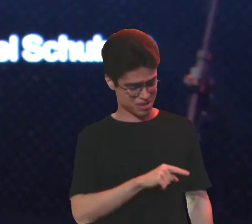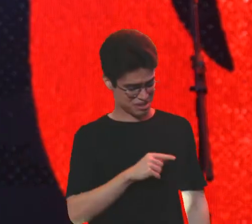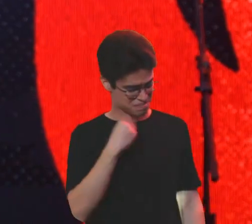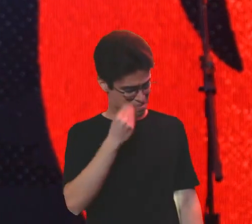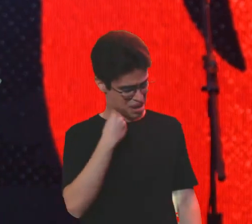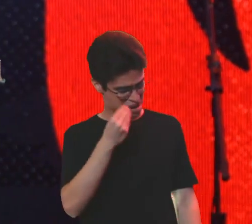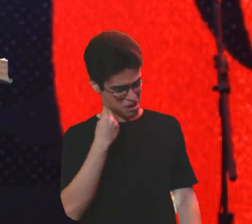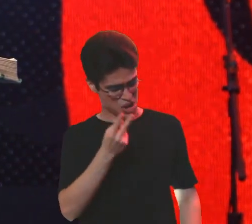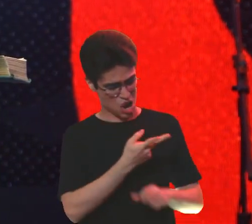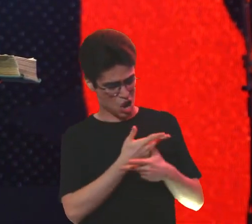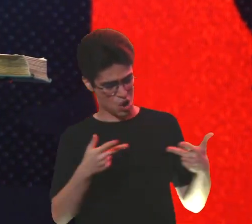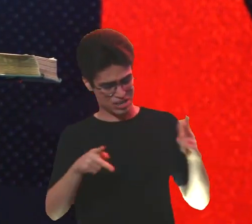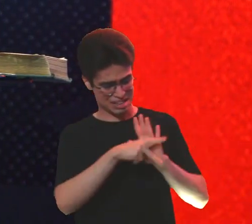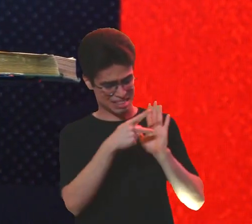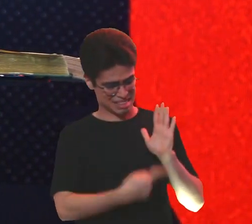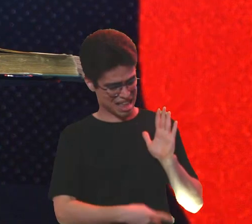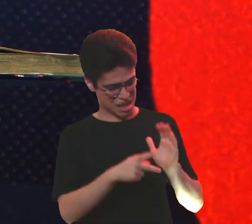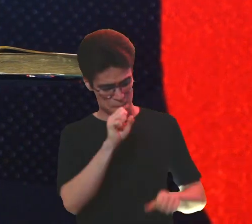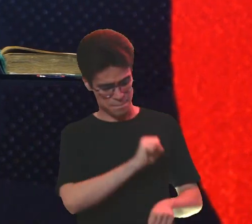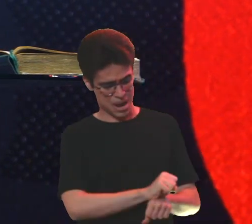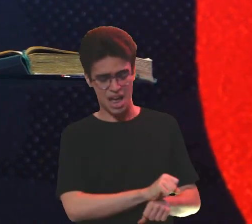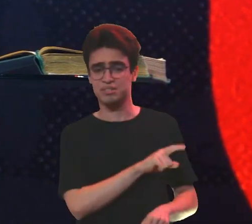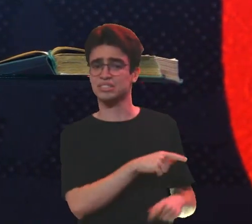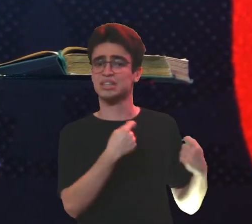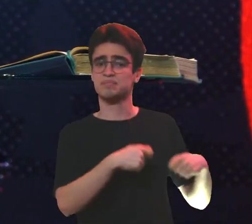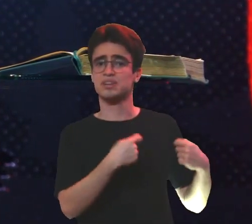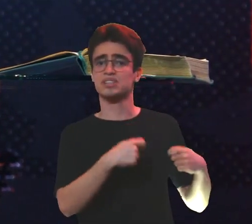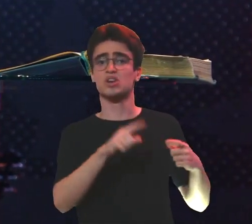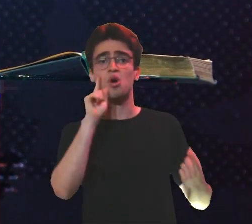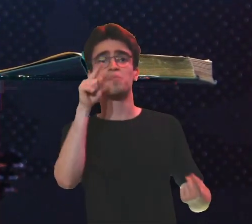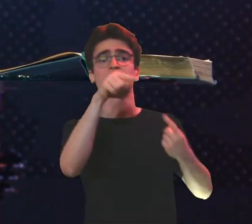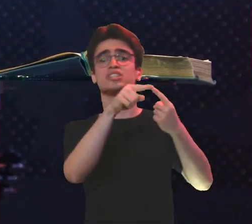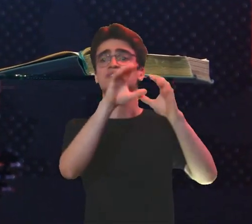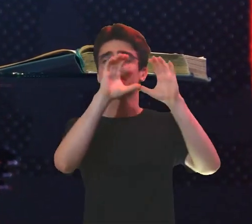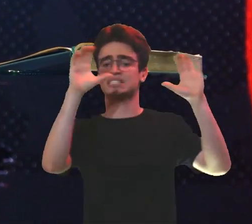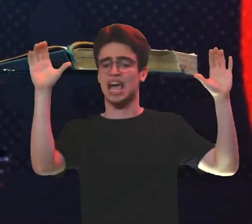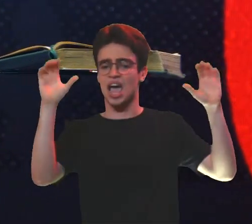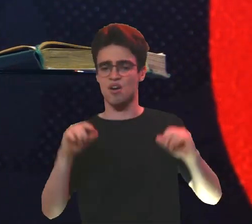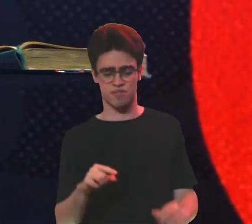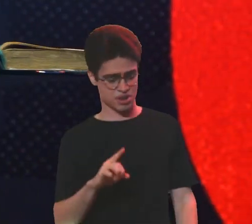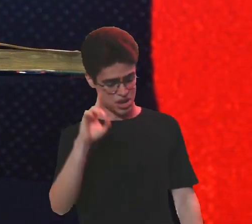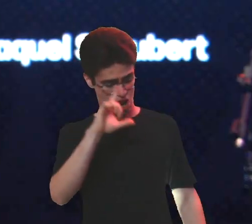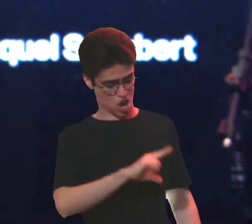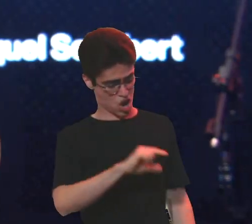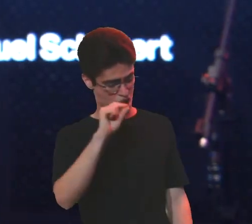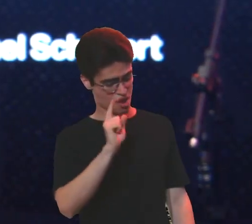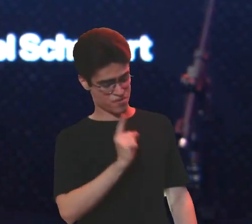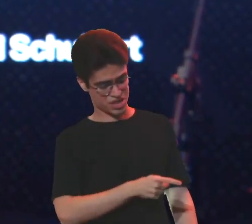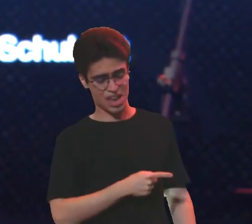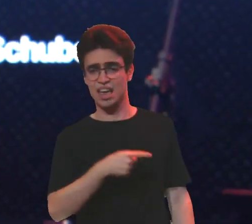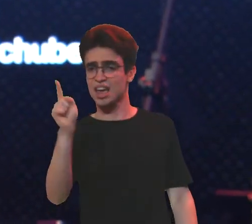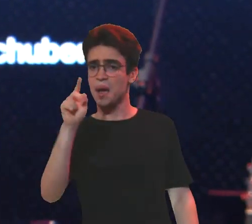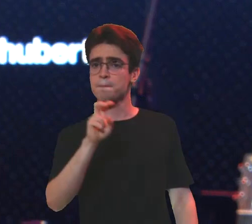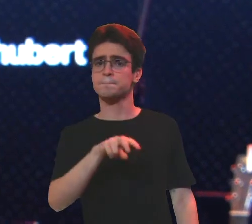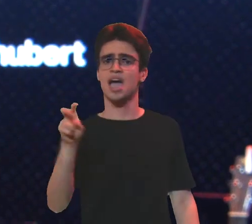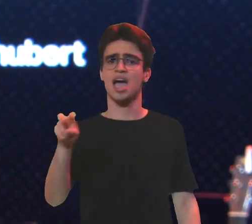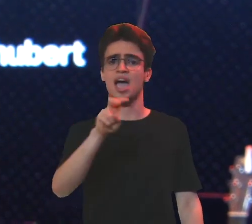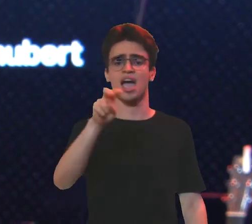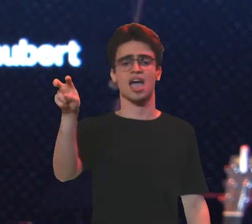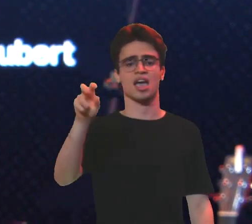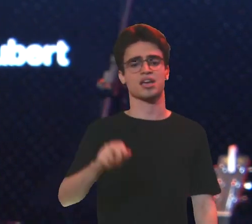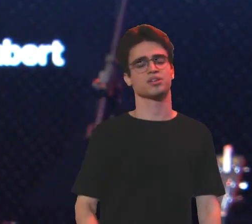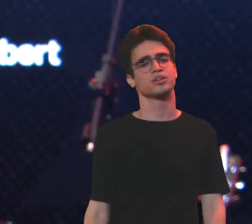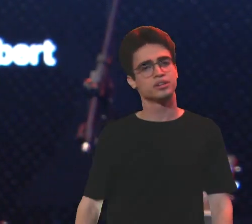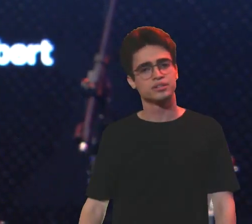pelas coisas terrenas, começa a viver por algo celestial. Você foi chamado para ser peregrino. Os